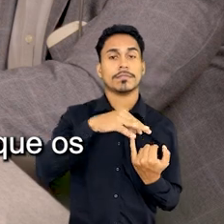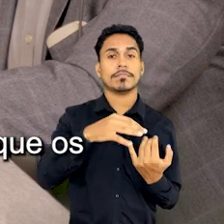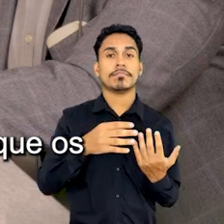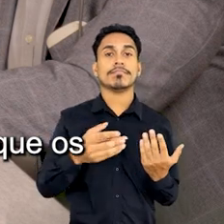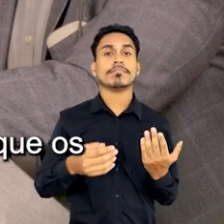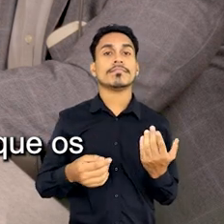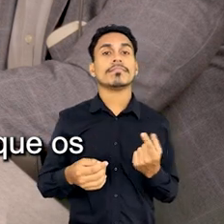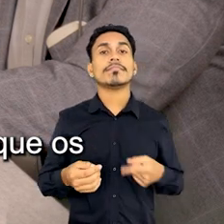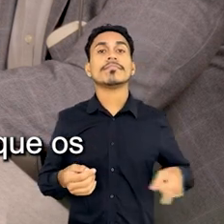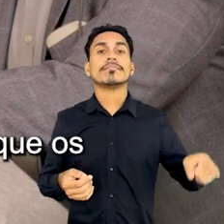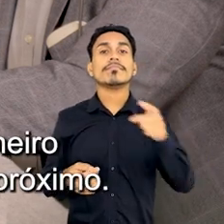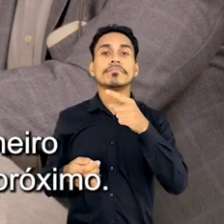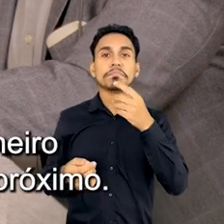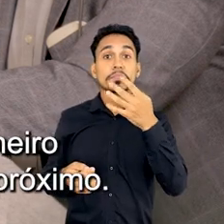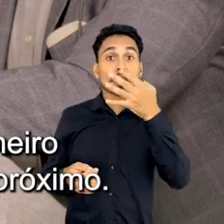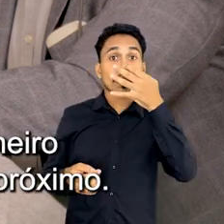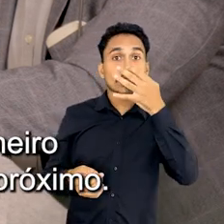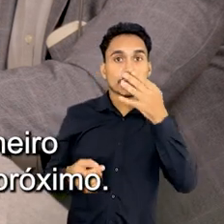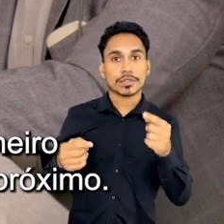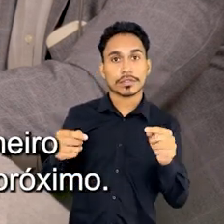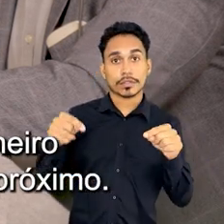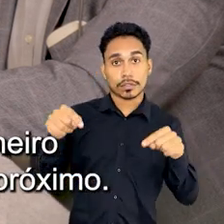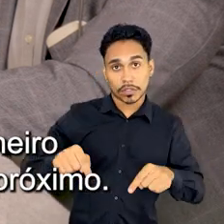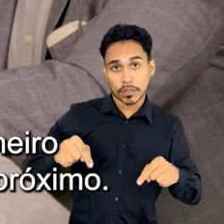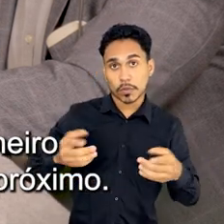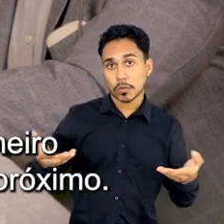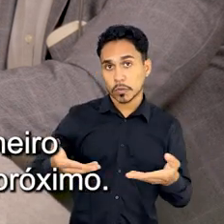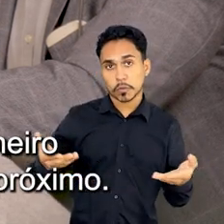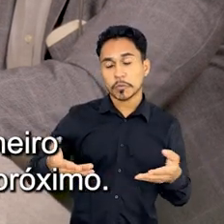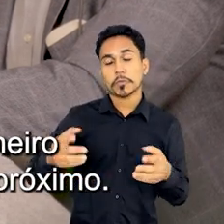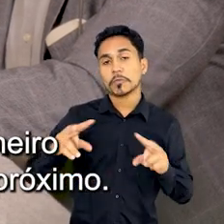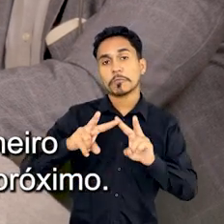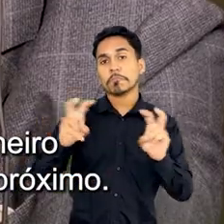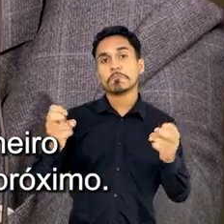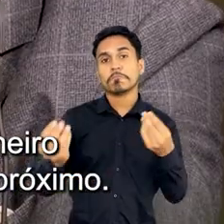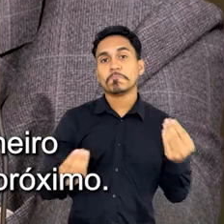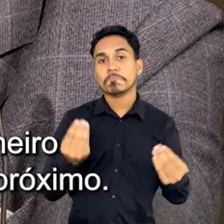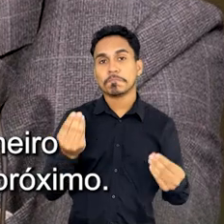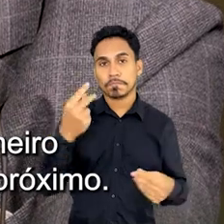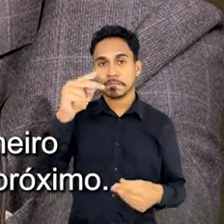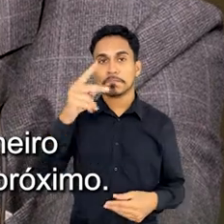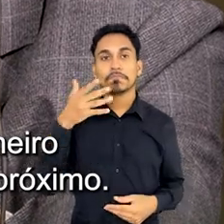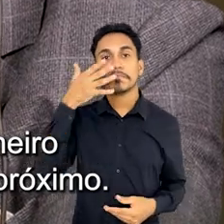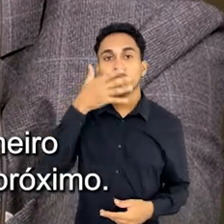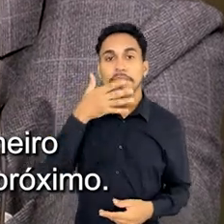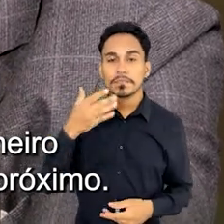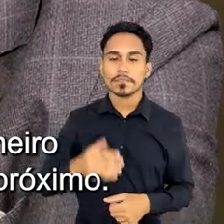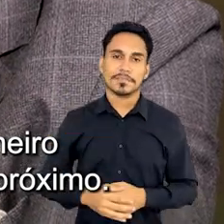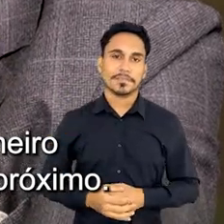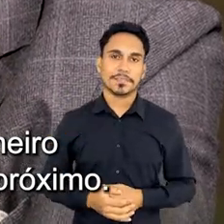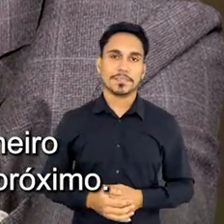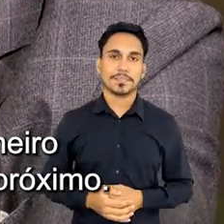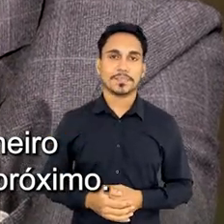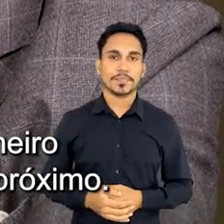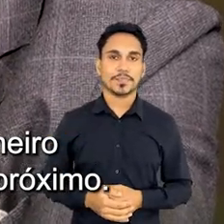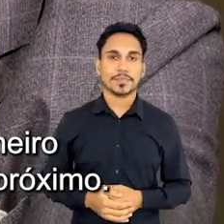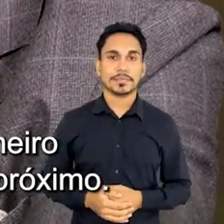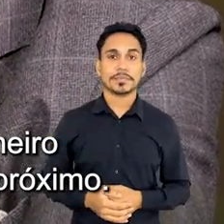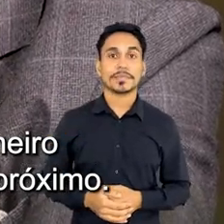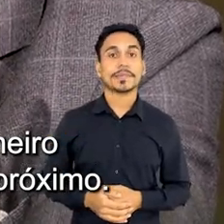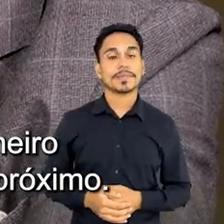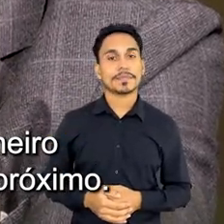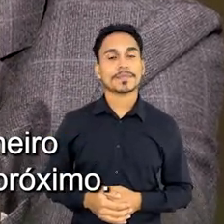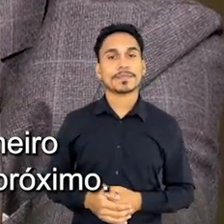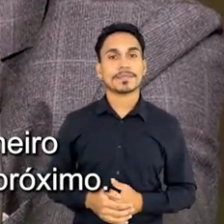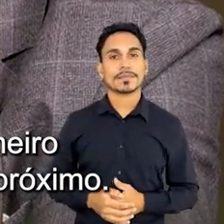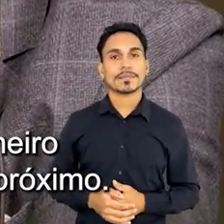puderam puderam apreciar na sua mesa de hoje eu como já primeiro que o Campus que